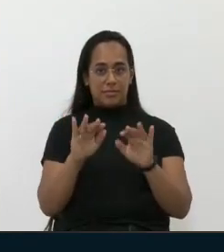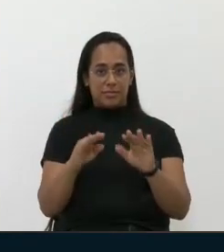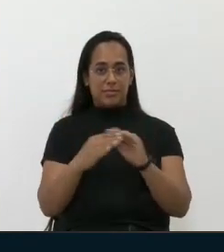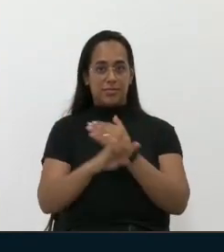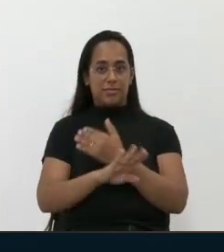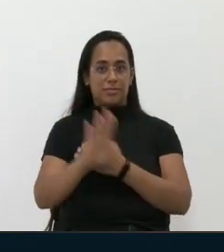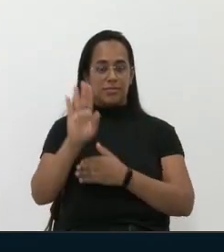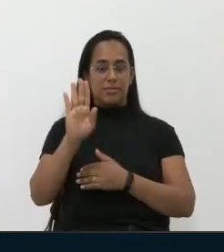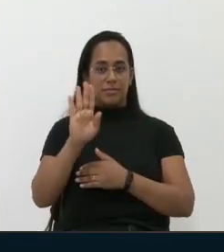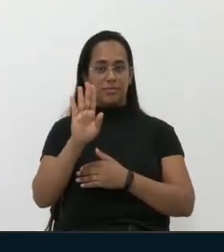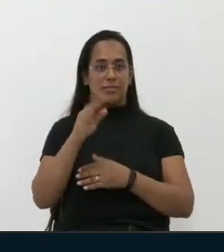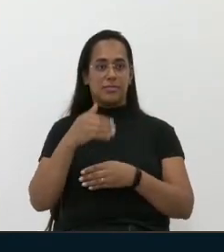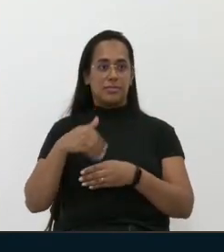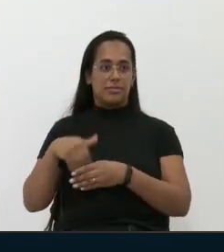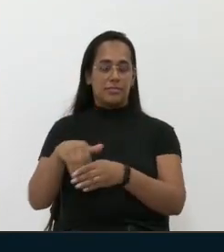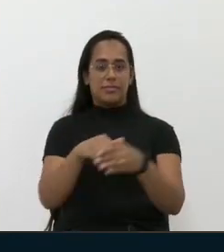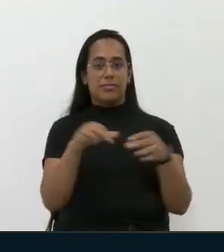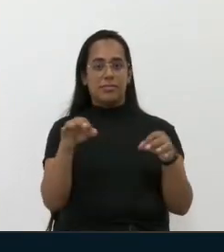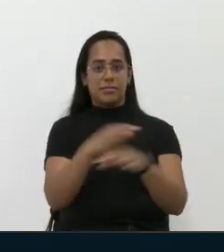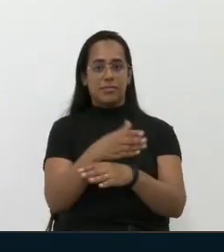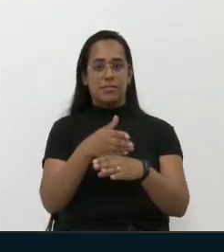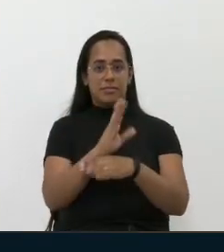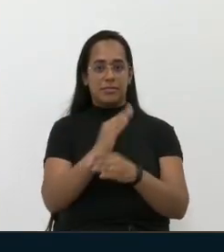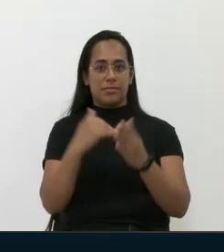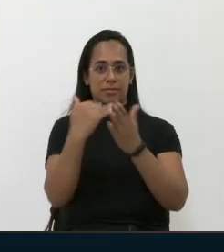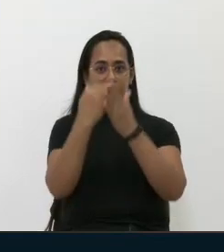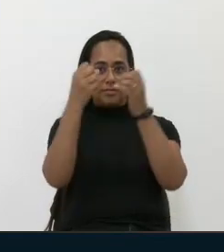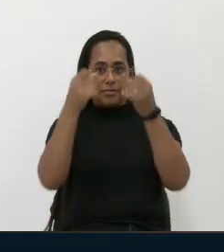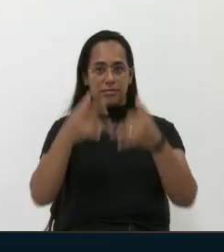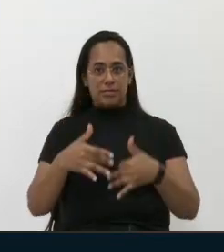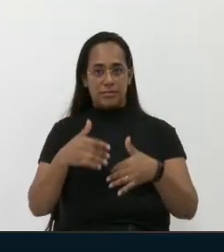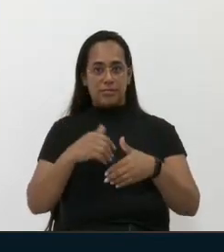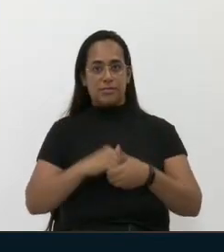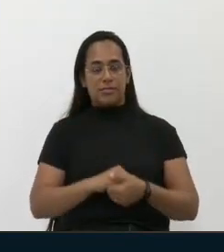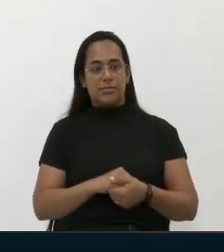manifestem. Encerrada a votação, aprovado, encaminhe-se.